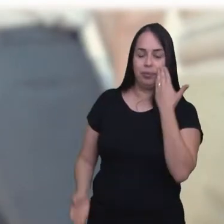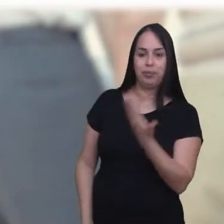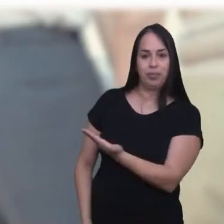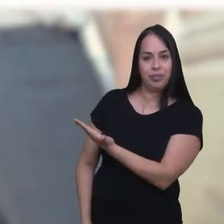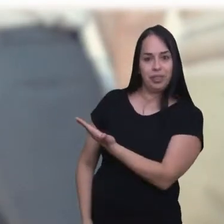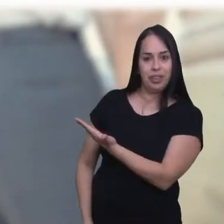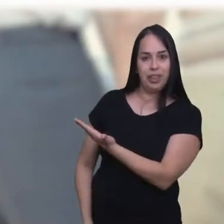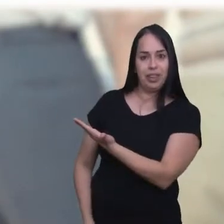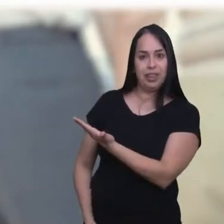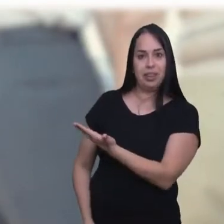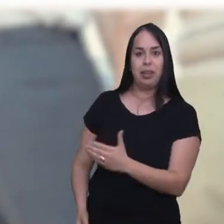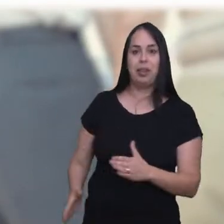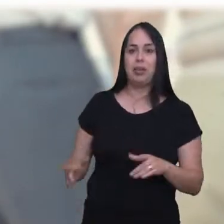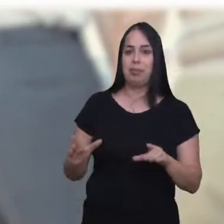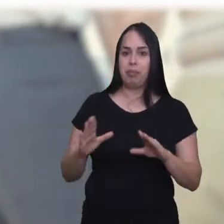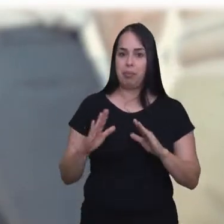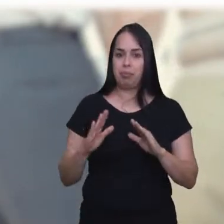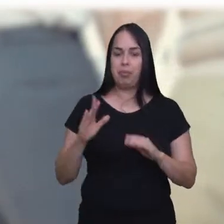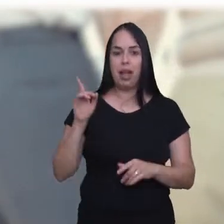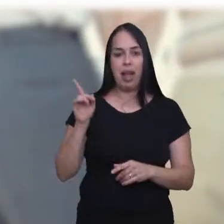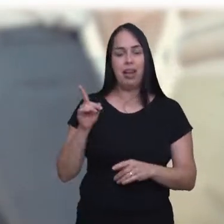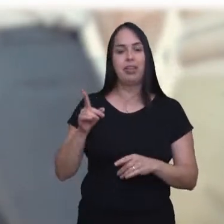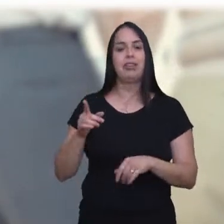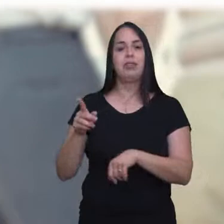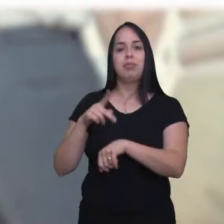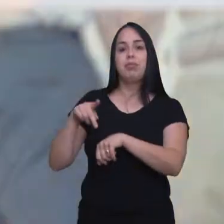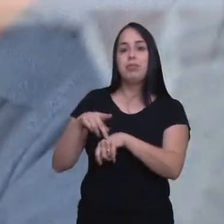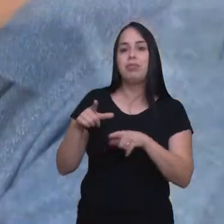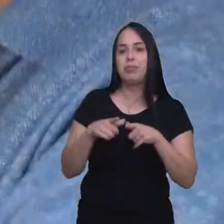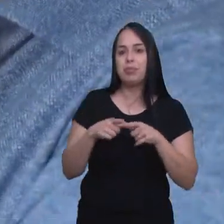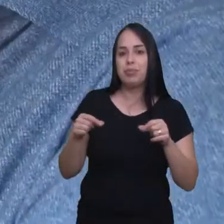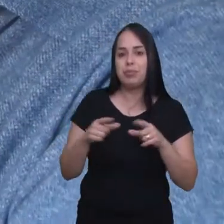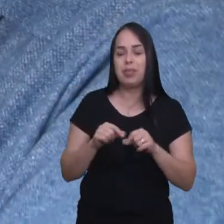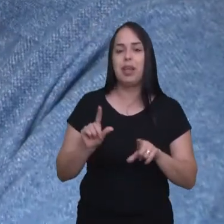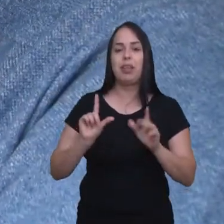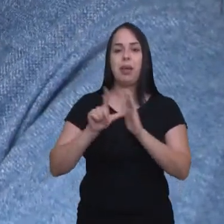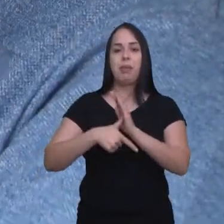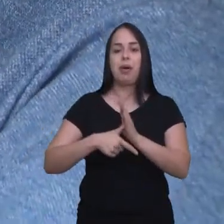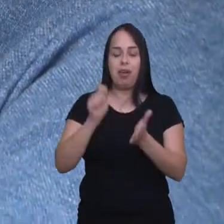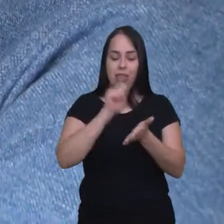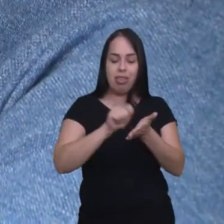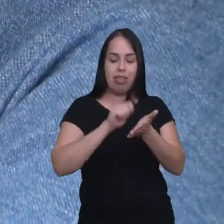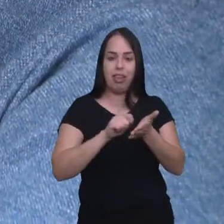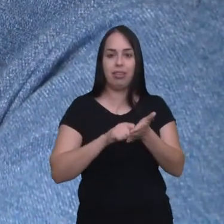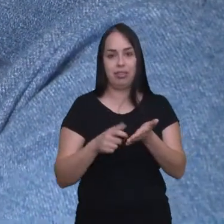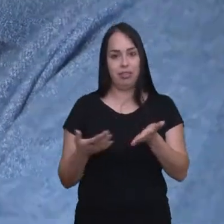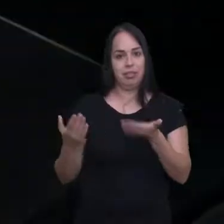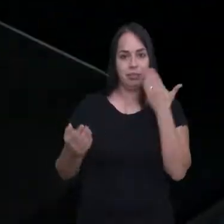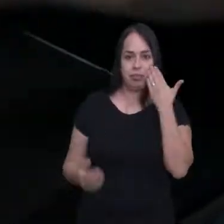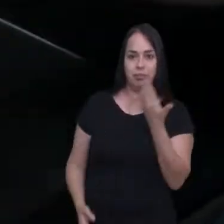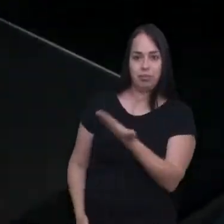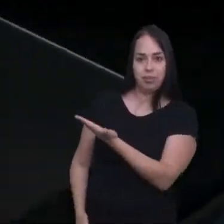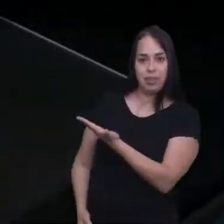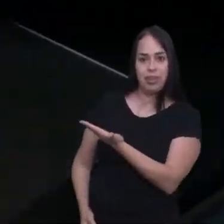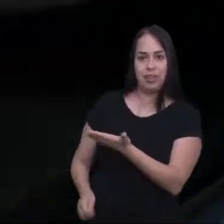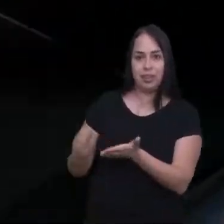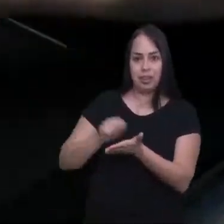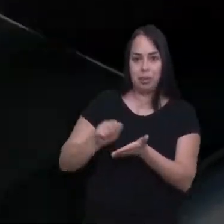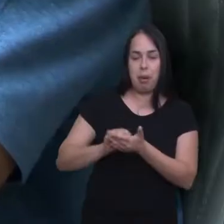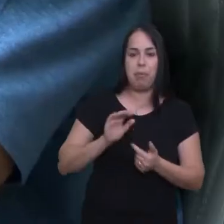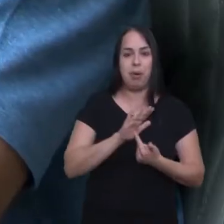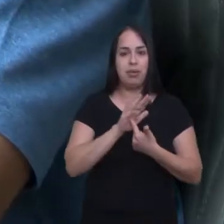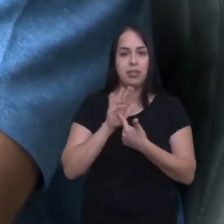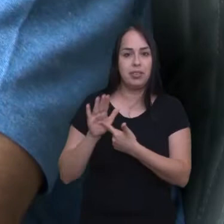Imoto, morador do bairro, que virou até biografia. Um livro produzido pelo Wagner. Ele conta que escreveu a obra para